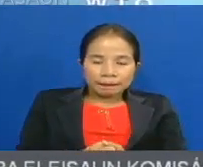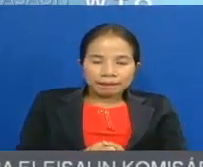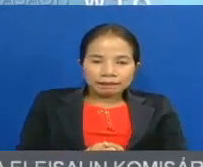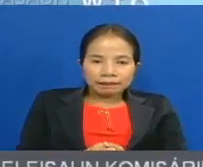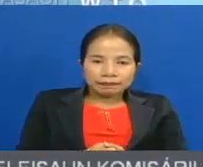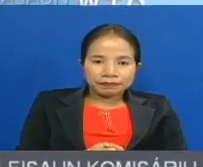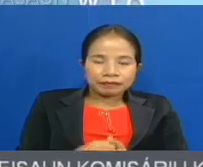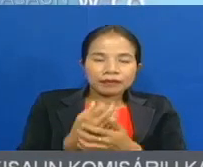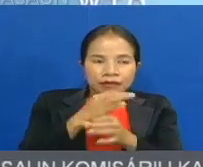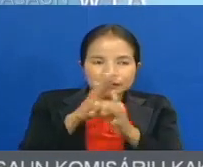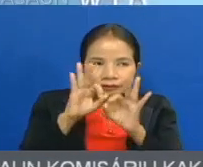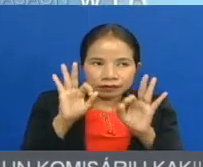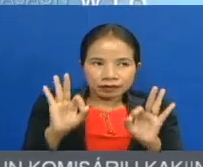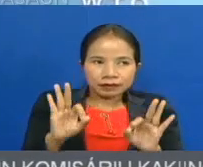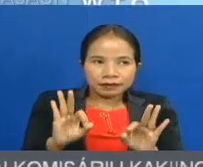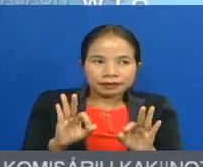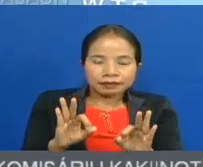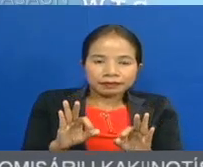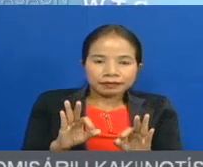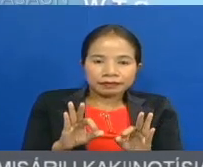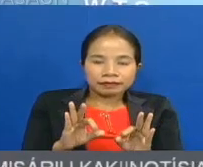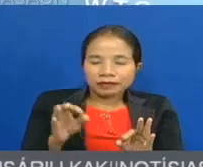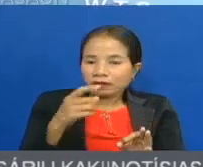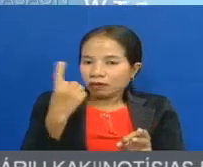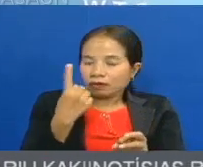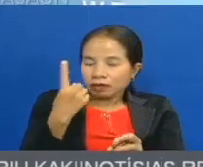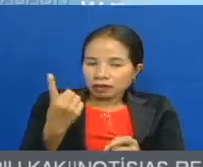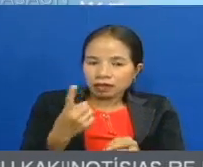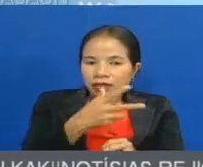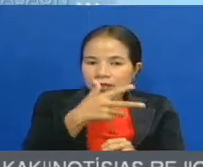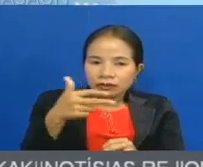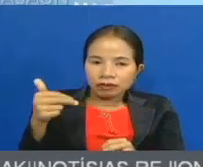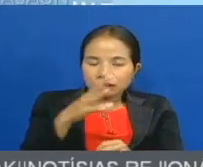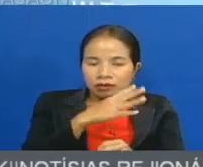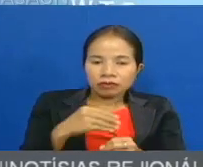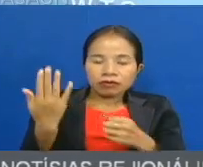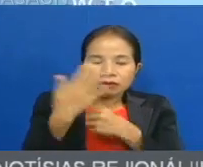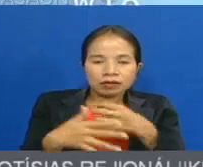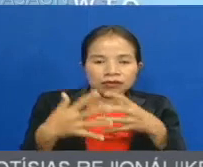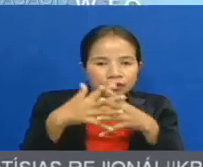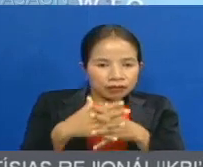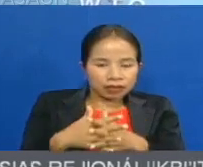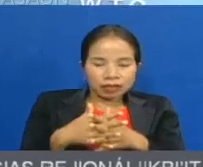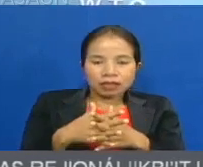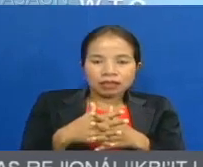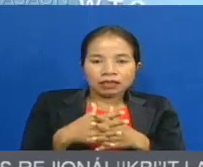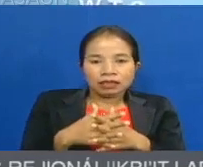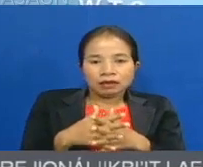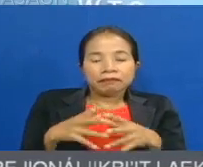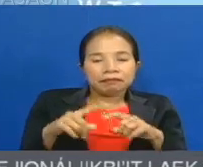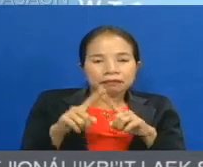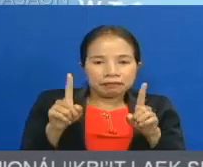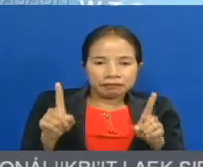quase finalizou na Relanet Indonésia com Estados Unidos de América.